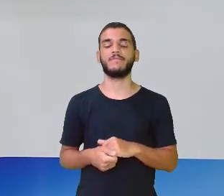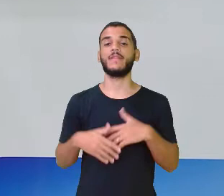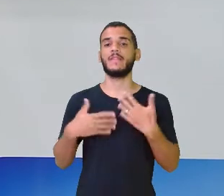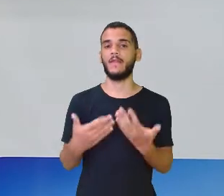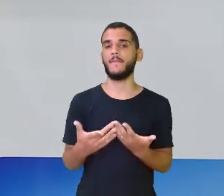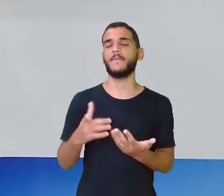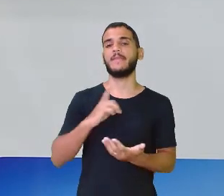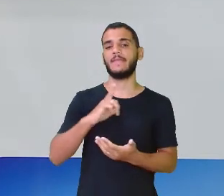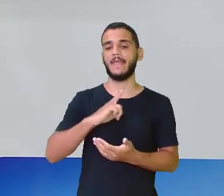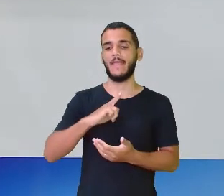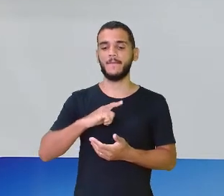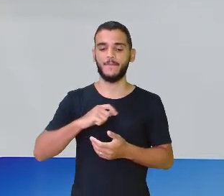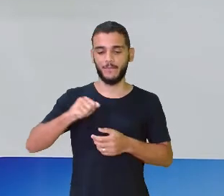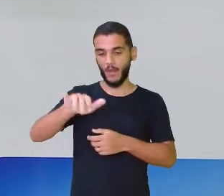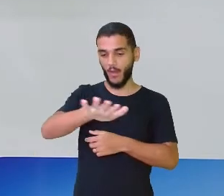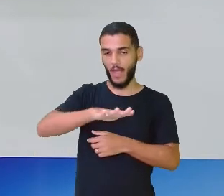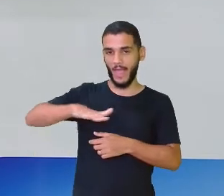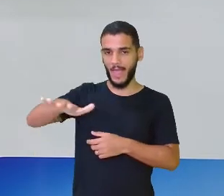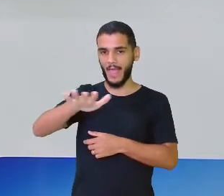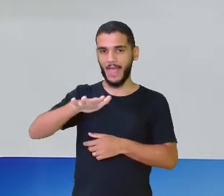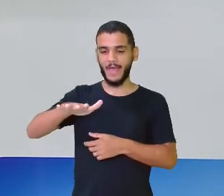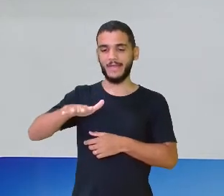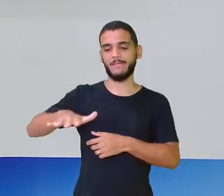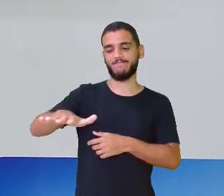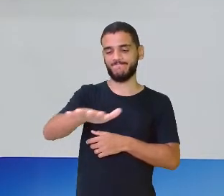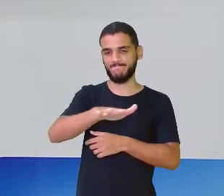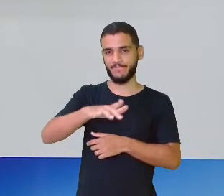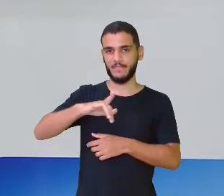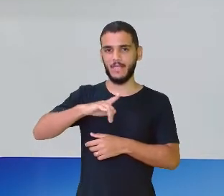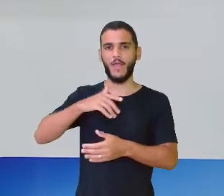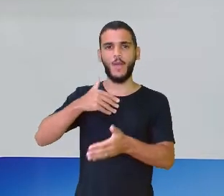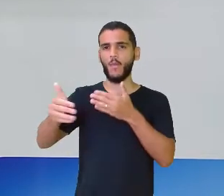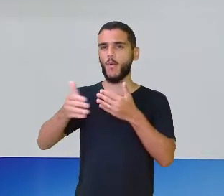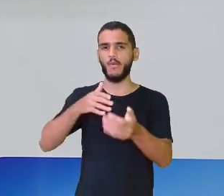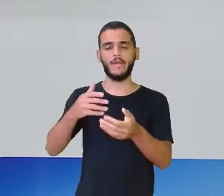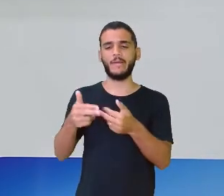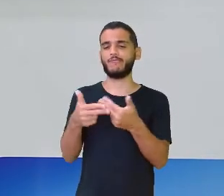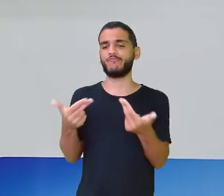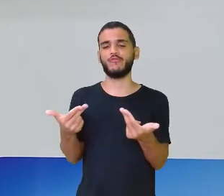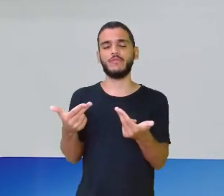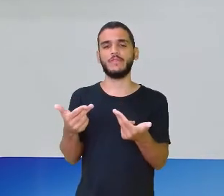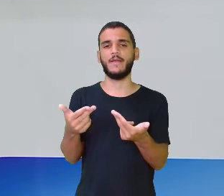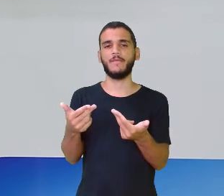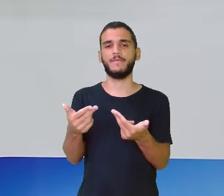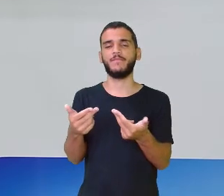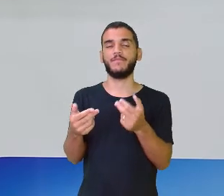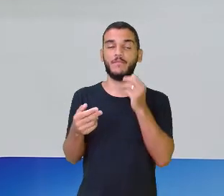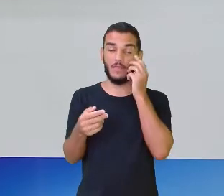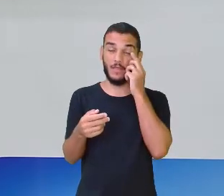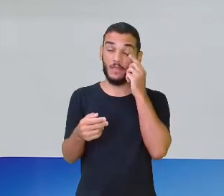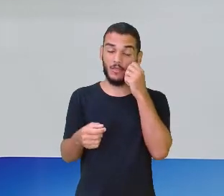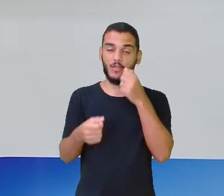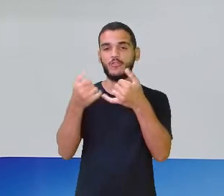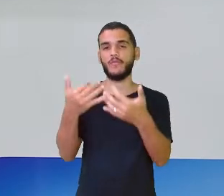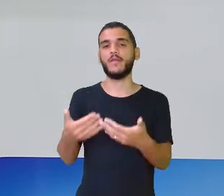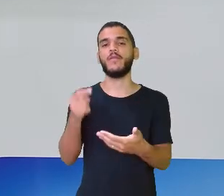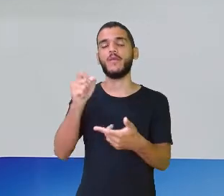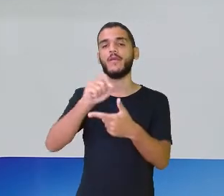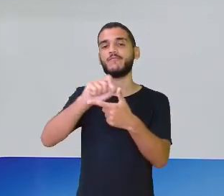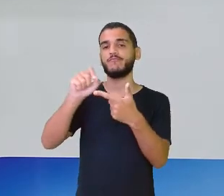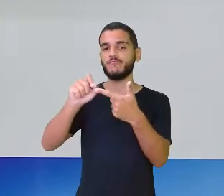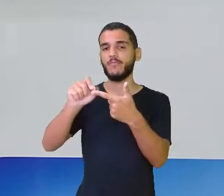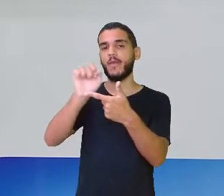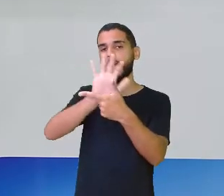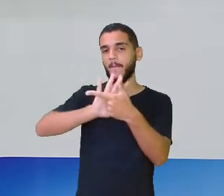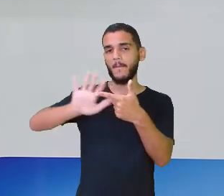uma superfície plana e eu colocar qualquer elemento plano, tá? Quando eu falo plano, aí nesse caso eu estou falando